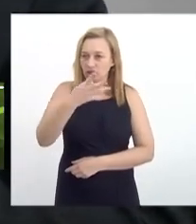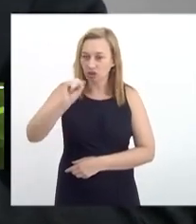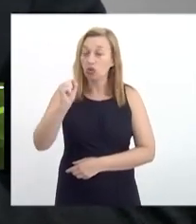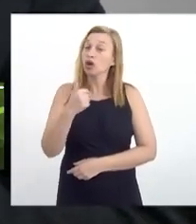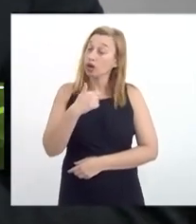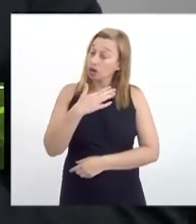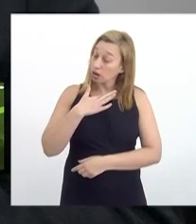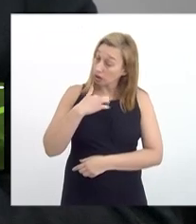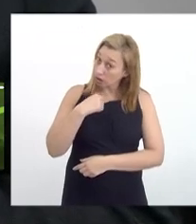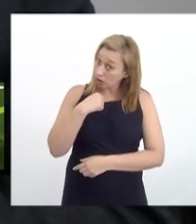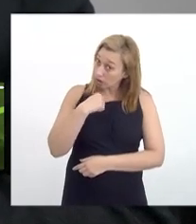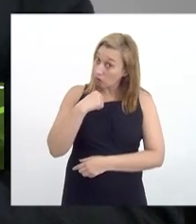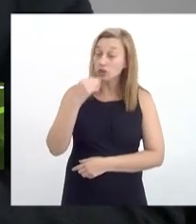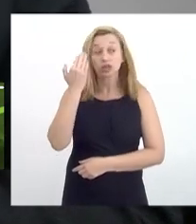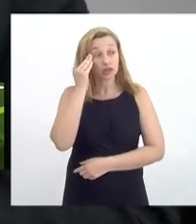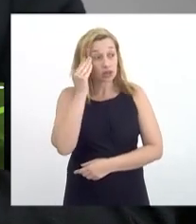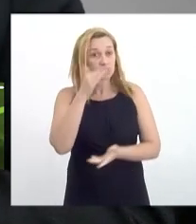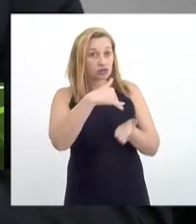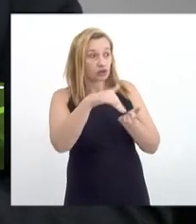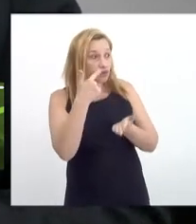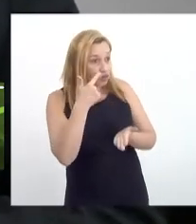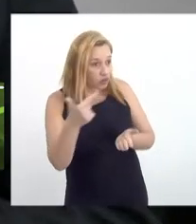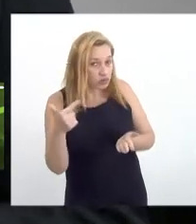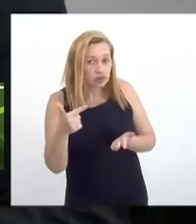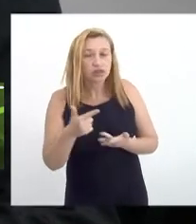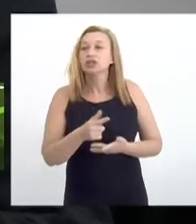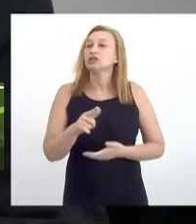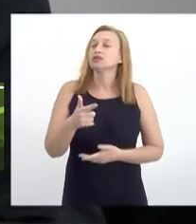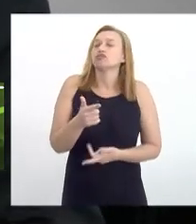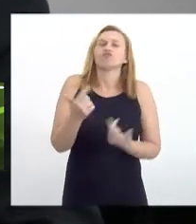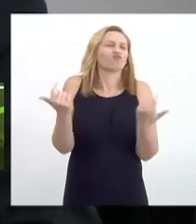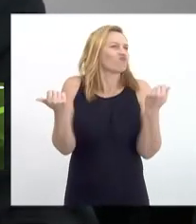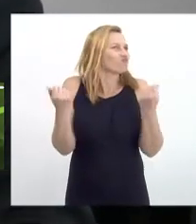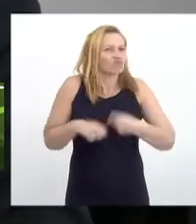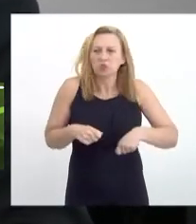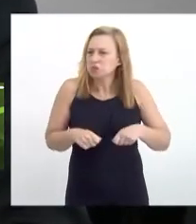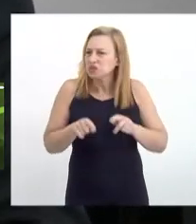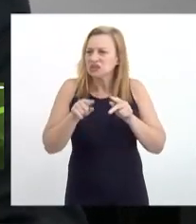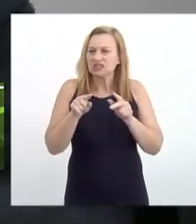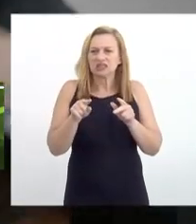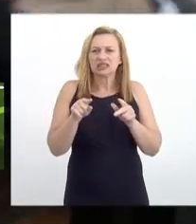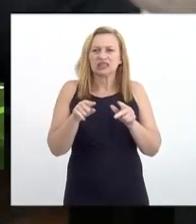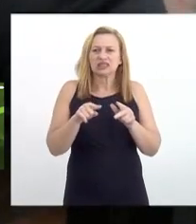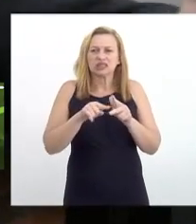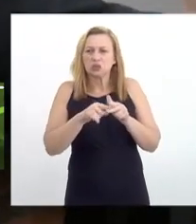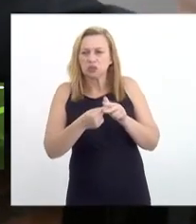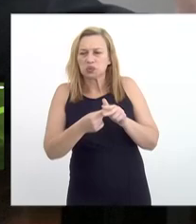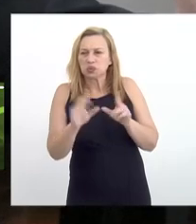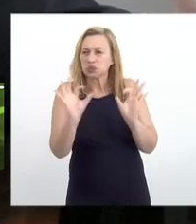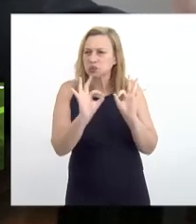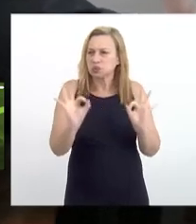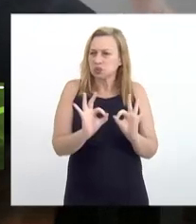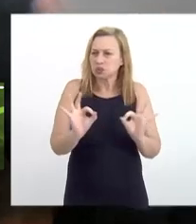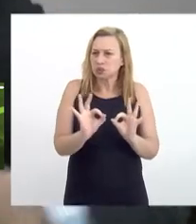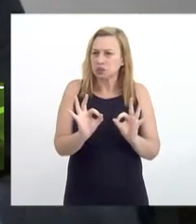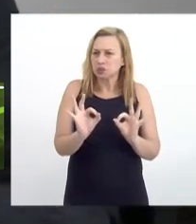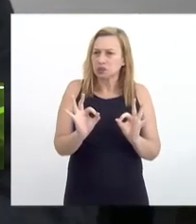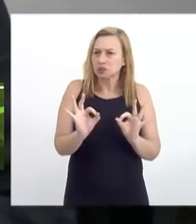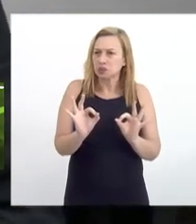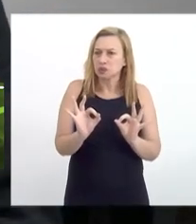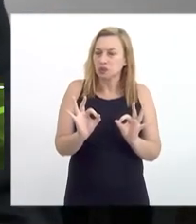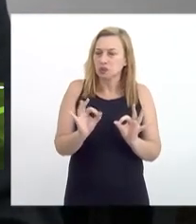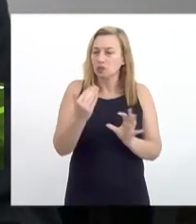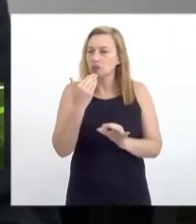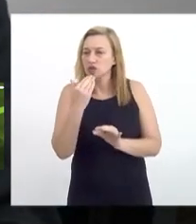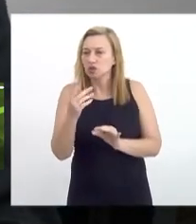Eu entendo, viu, secretários, eu entendo que a gente não precisa mexer para atender as exigências do regime, não